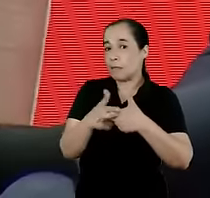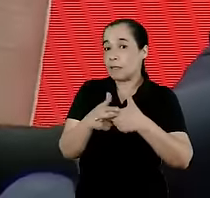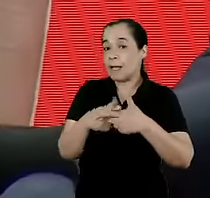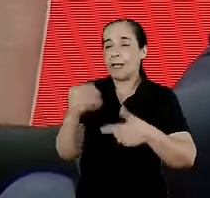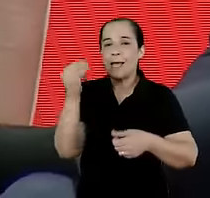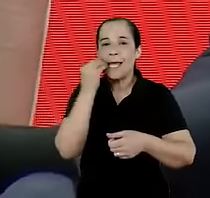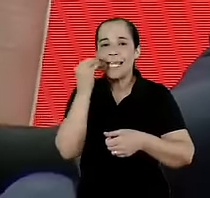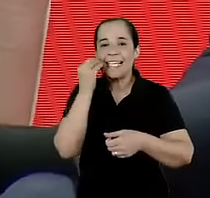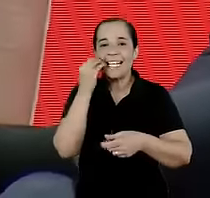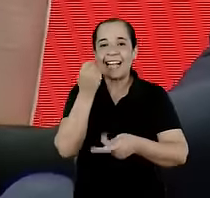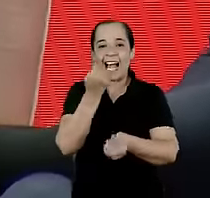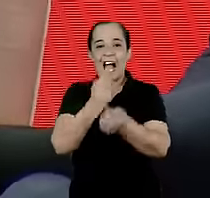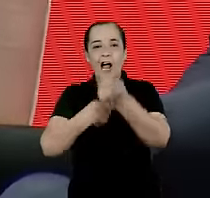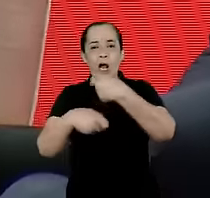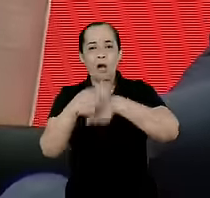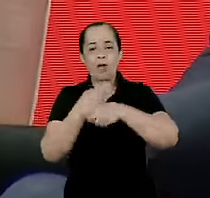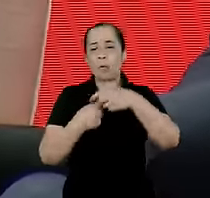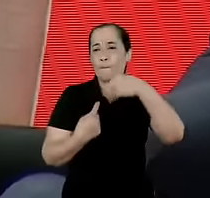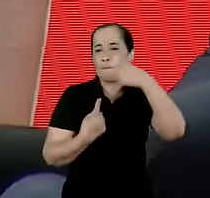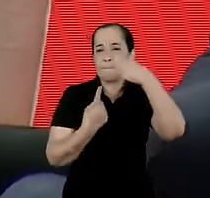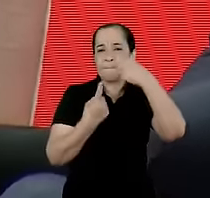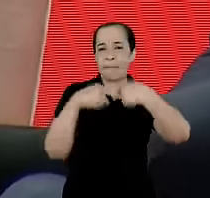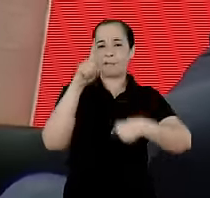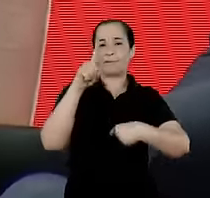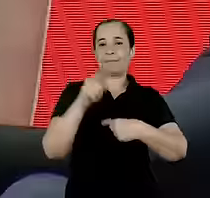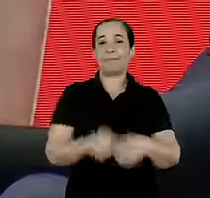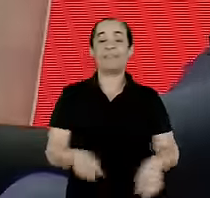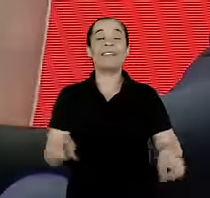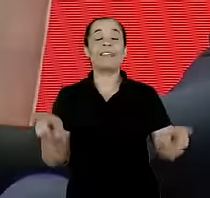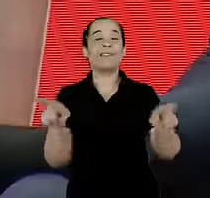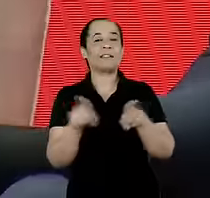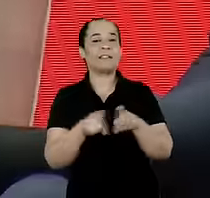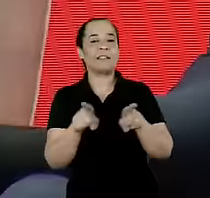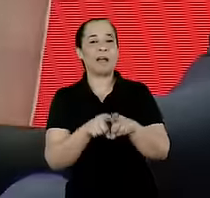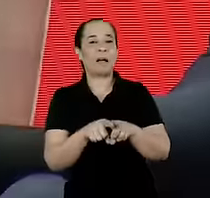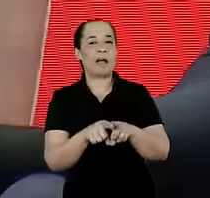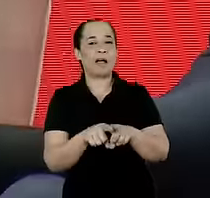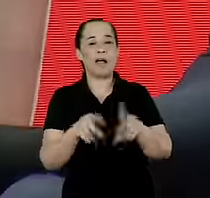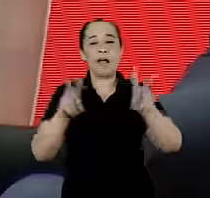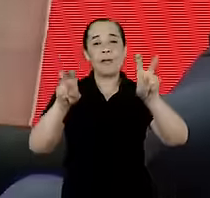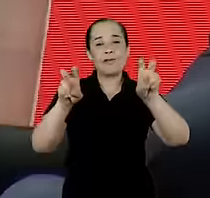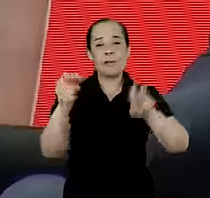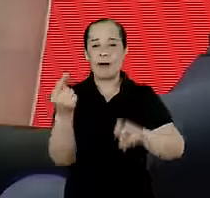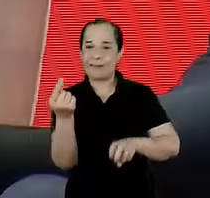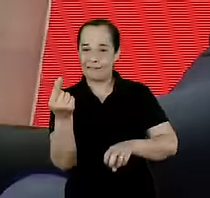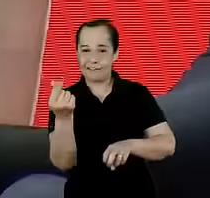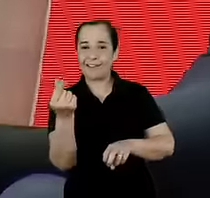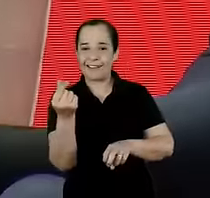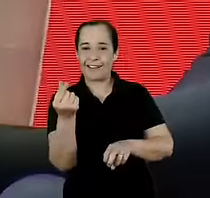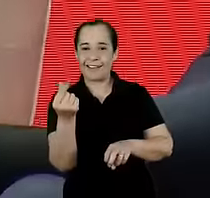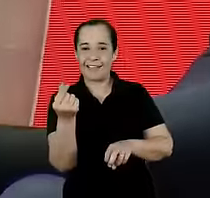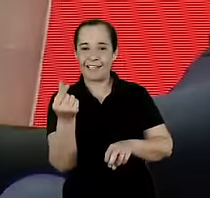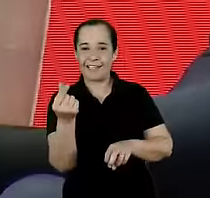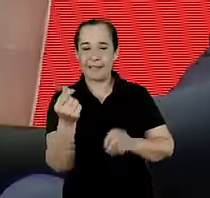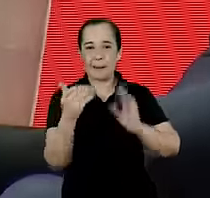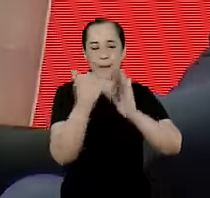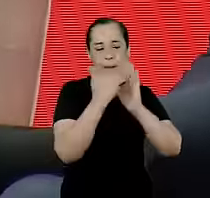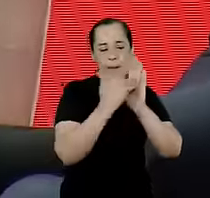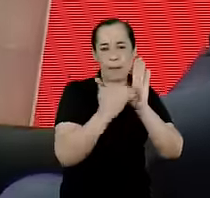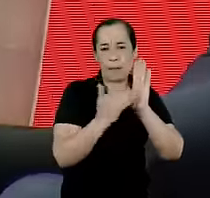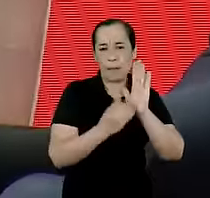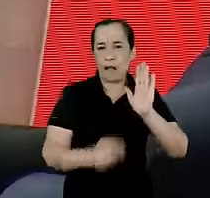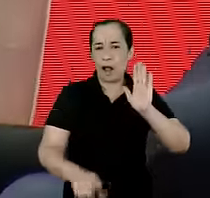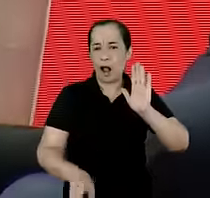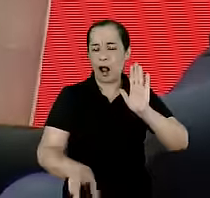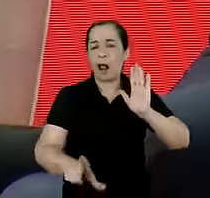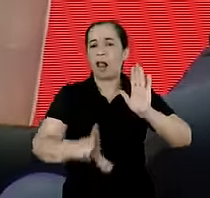mais produtiva como um todo e a parte financeira dentro desse desse conjunto de reformas é importantíssima